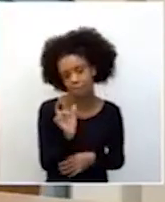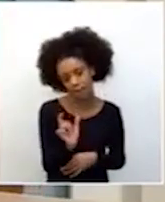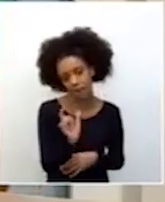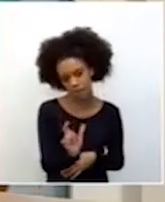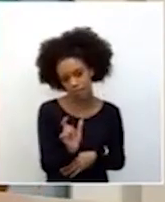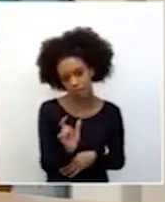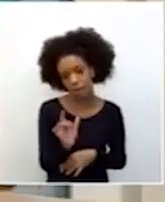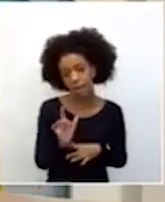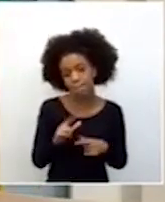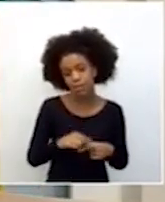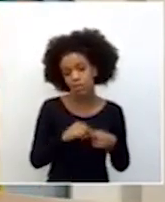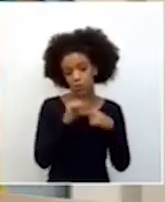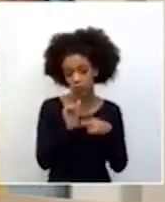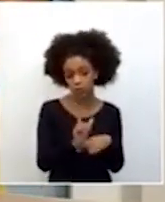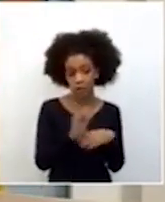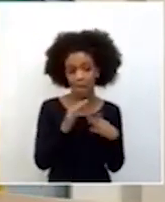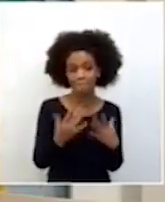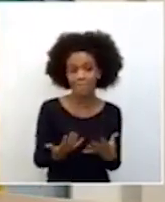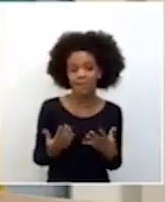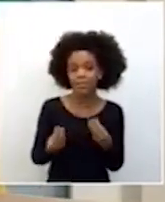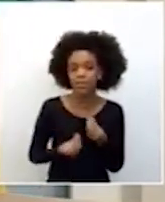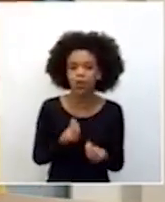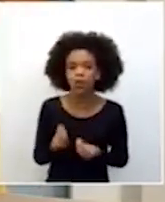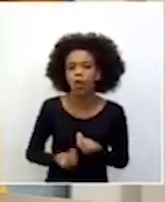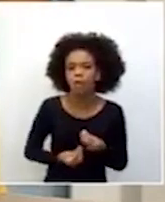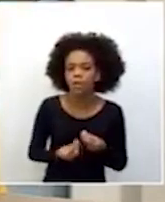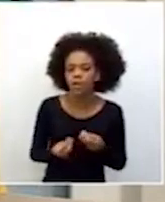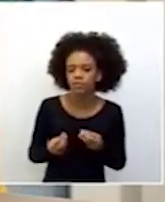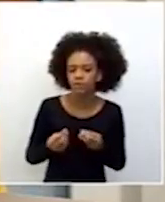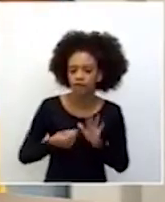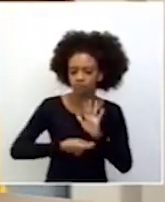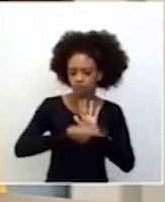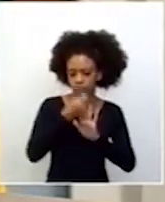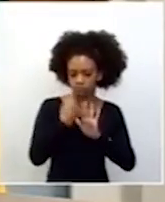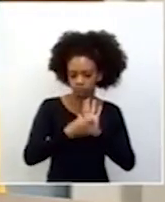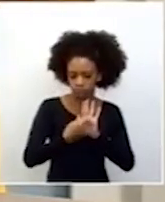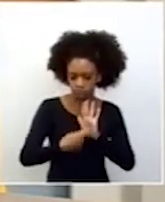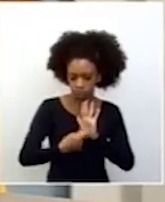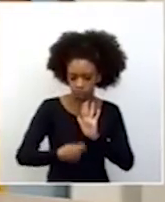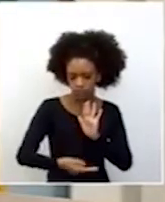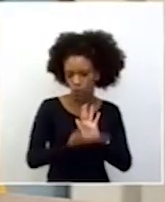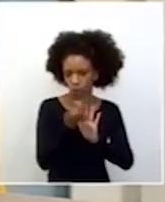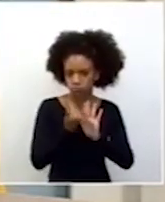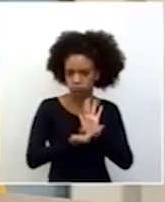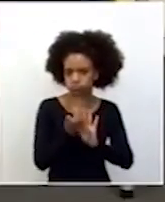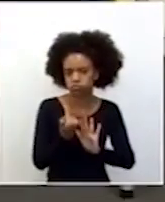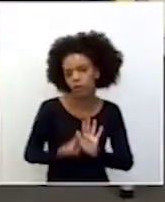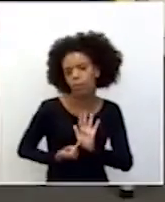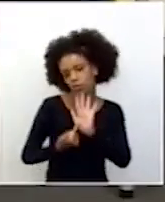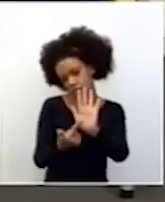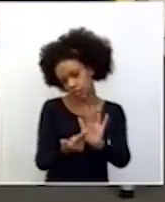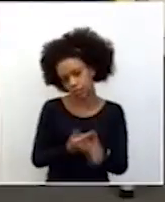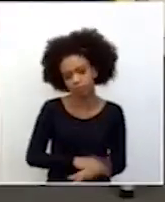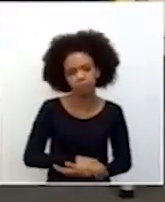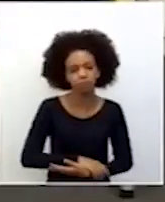na escolha da palavra. É em como ele vai desenhar, como ele vai retratar ali a imagem. Outra pergunta, se aproxima